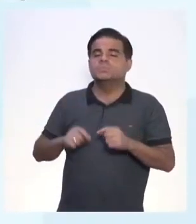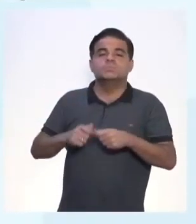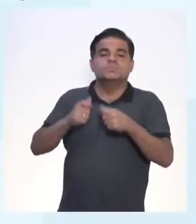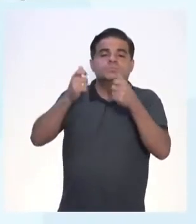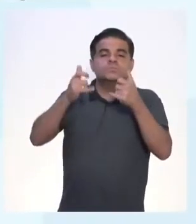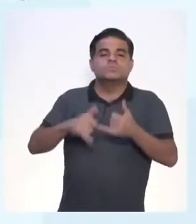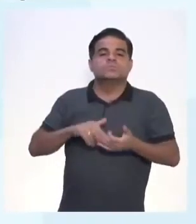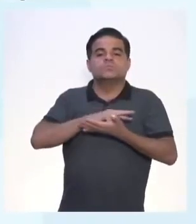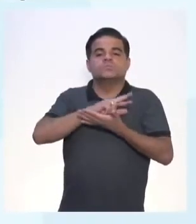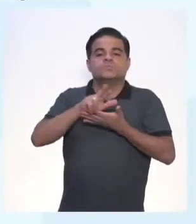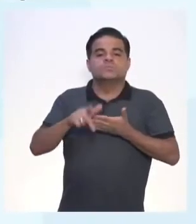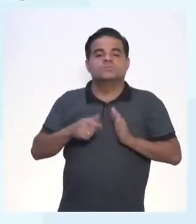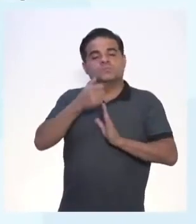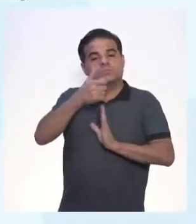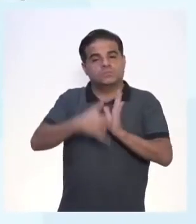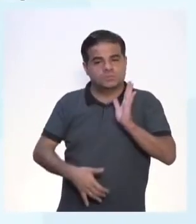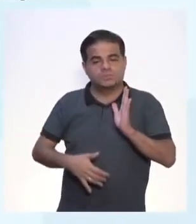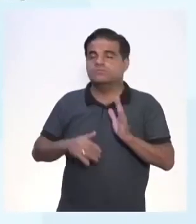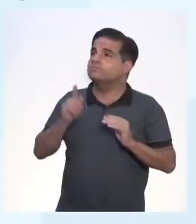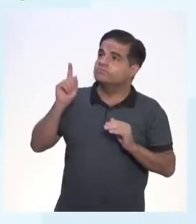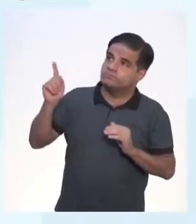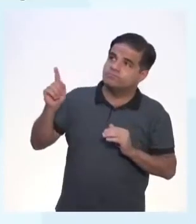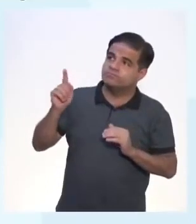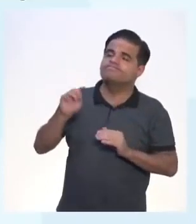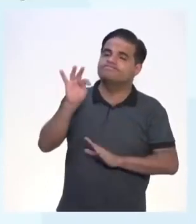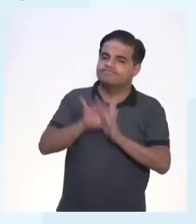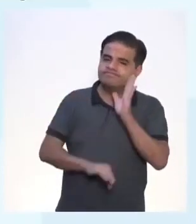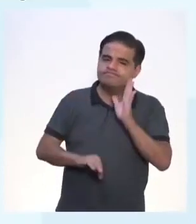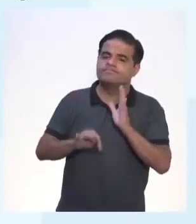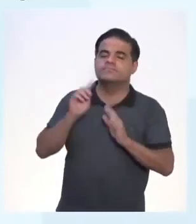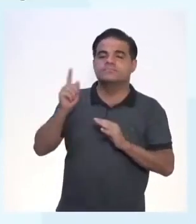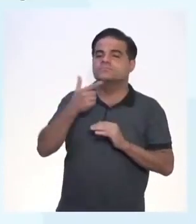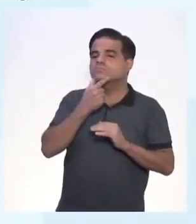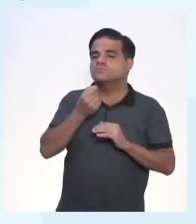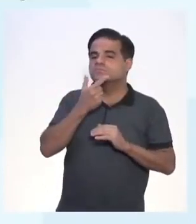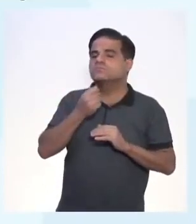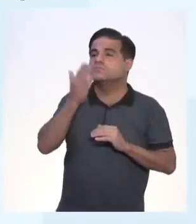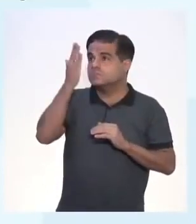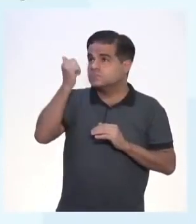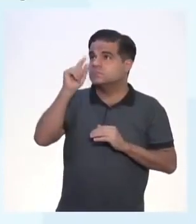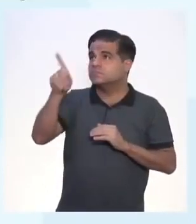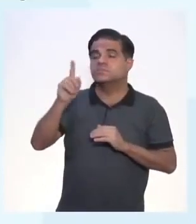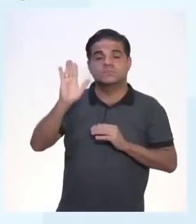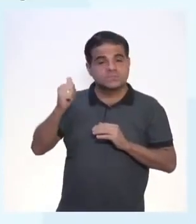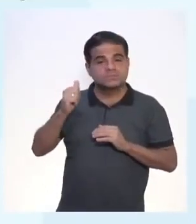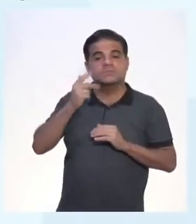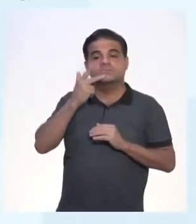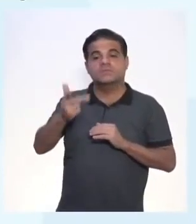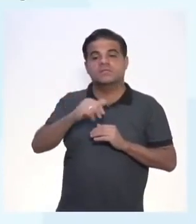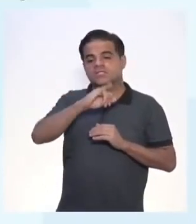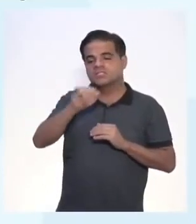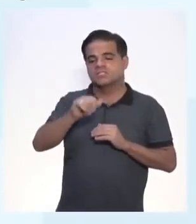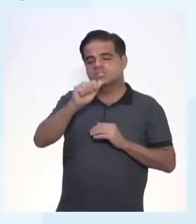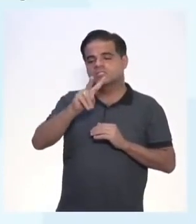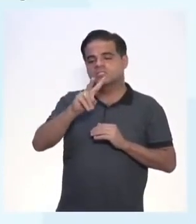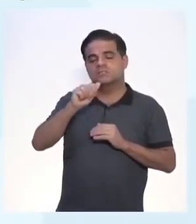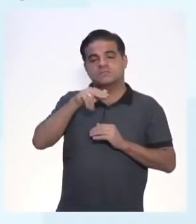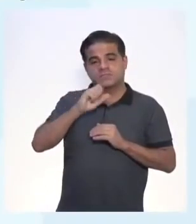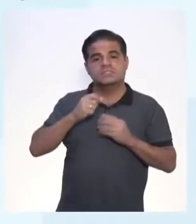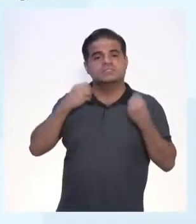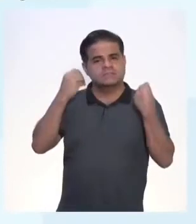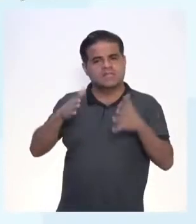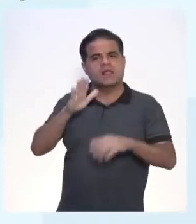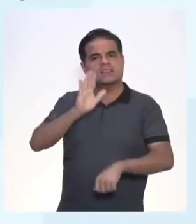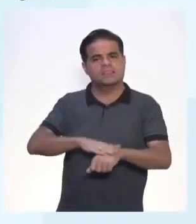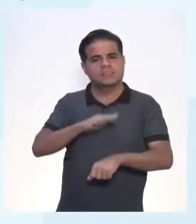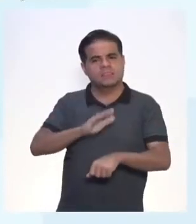sendo caracterizado, sendo descrito neste texto aí, o homem que sabia javanês. Dá tempo de dar 30 segundos. Quando